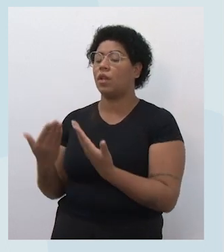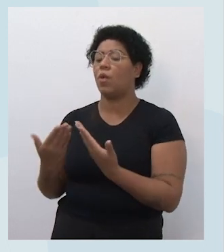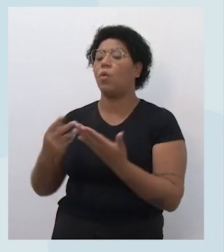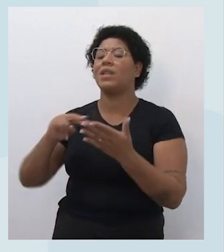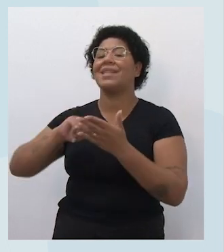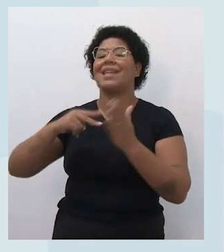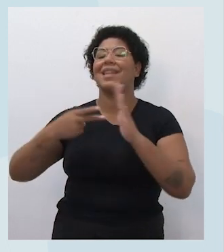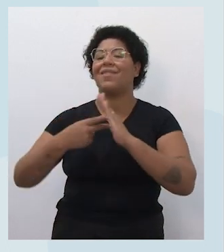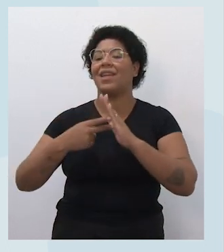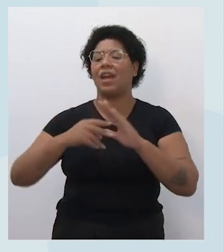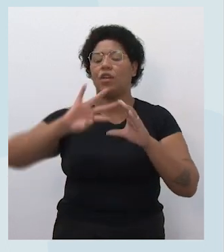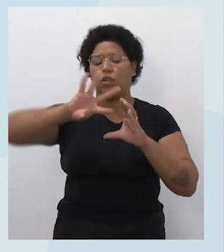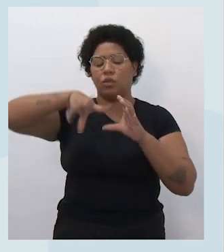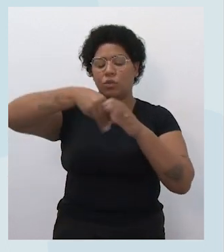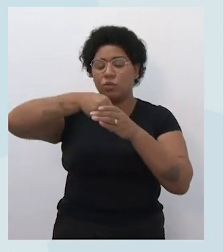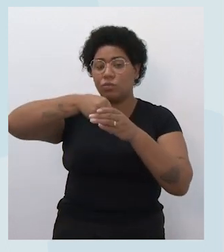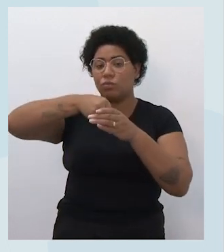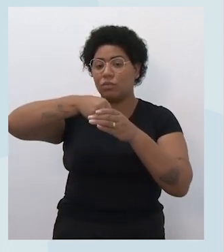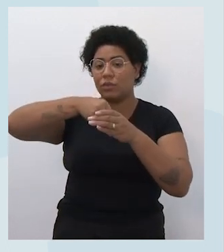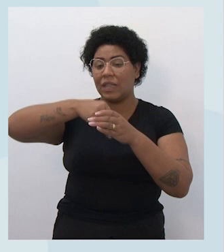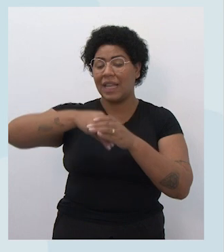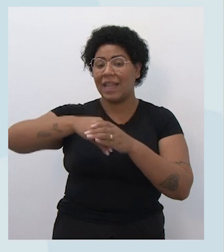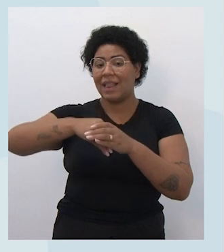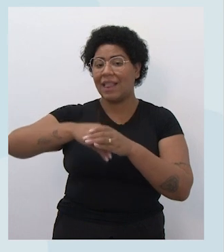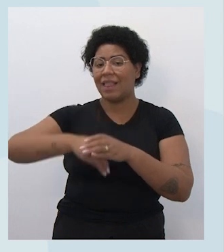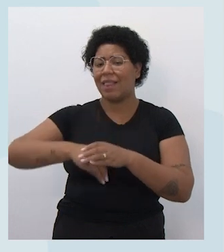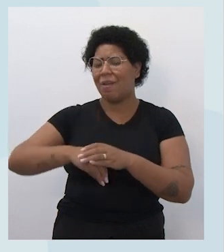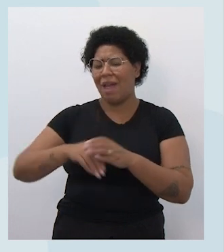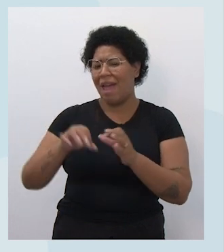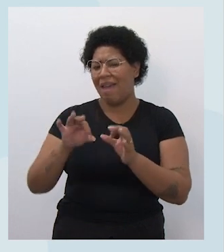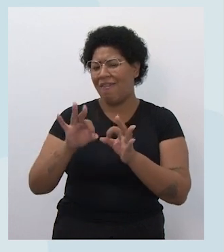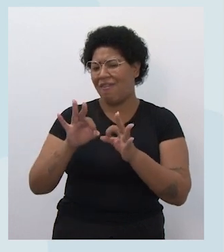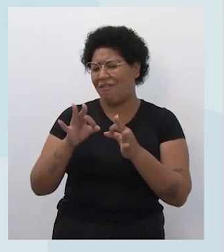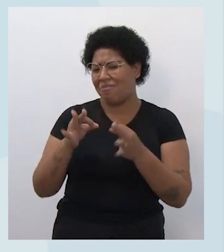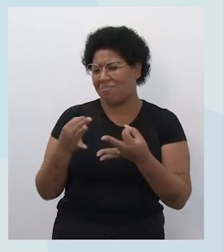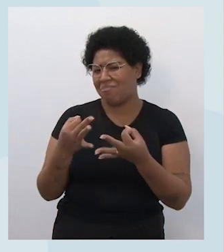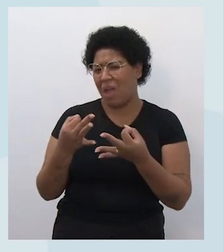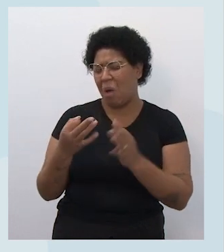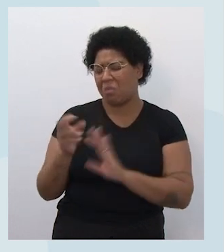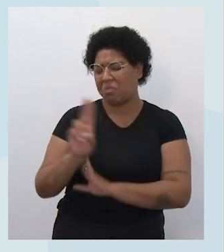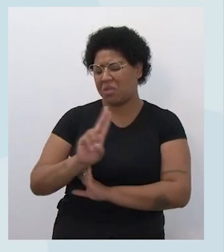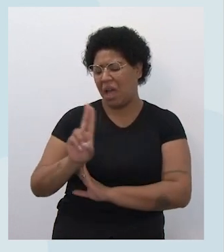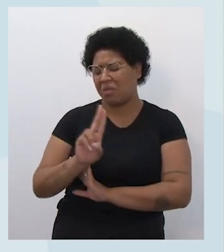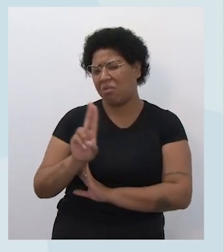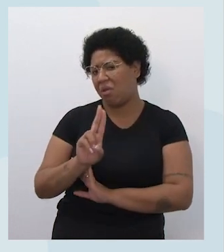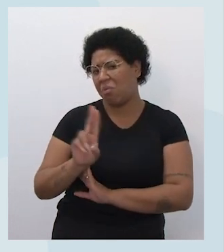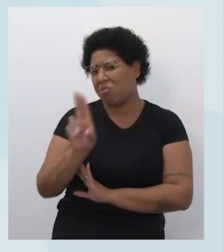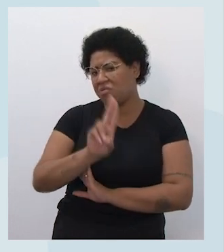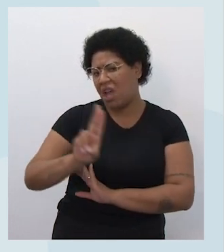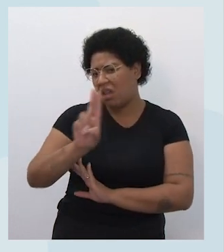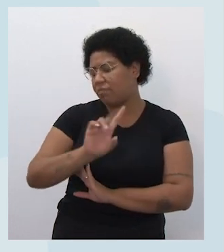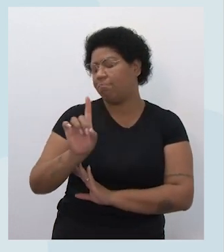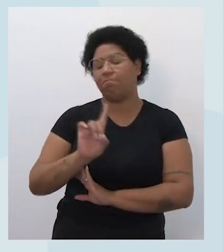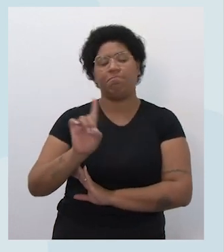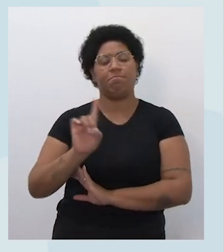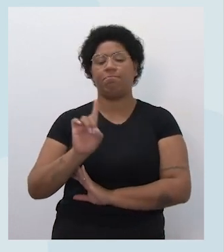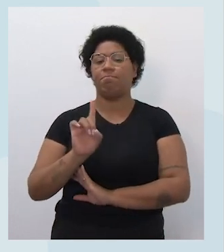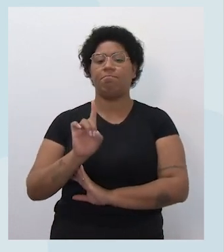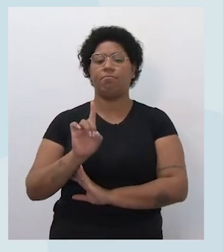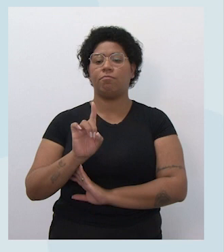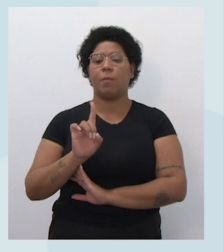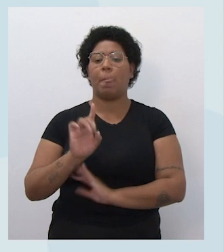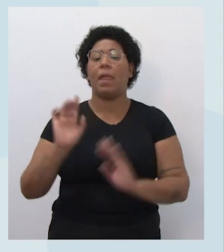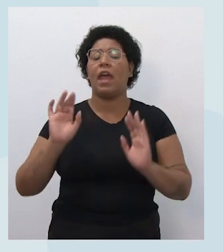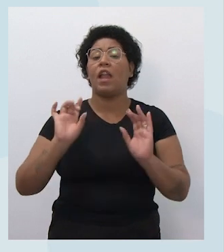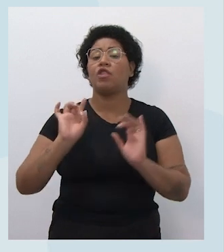é curadoria, né? Essa palavra curador ela não é muito comum, né? Não era tão comum assim, né, na educação até tempos atrás, era muito mais comum na